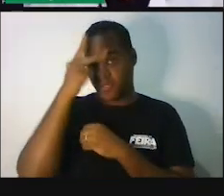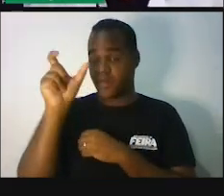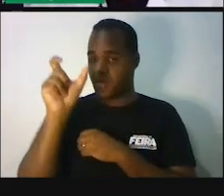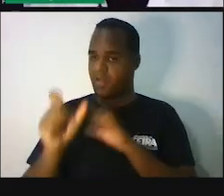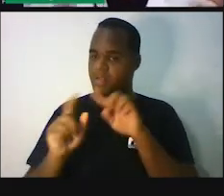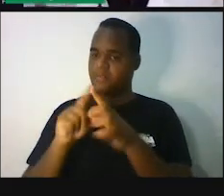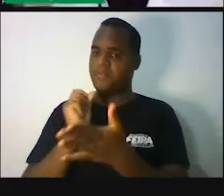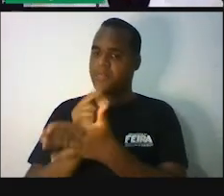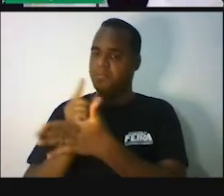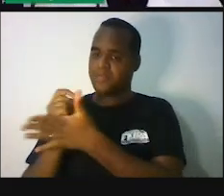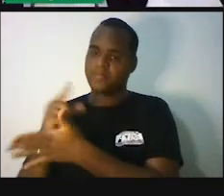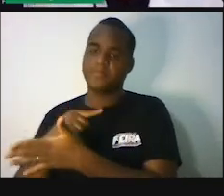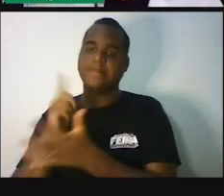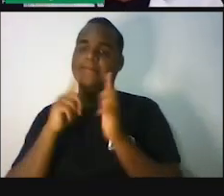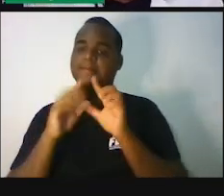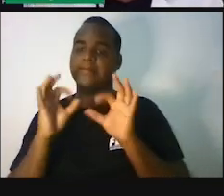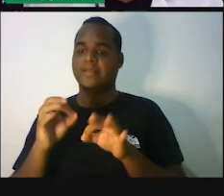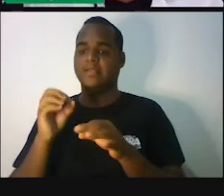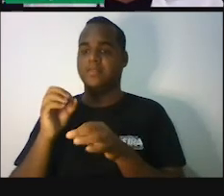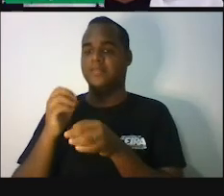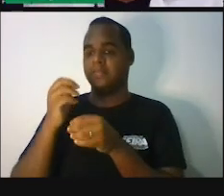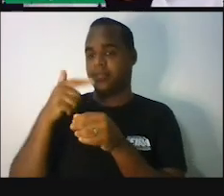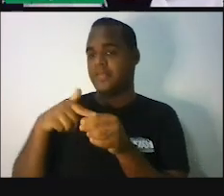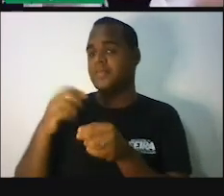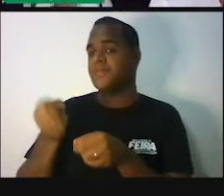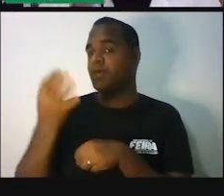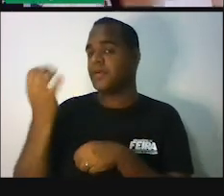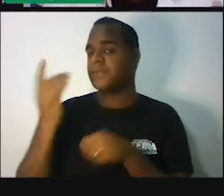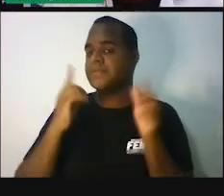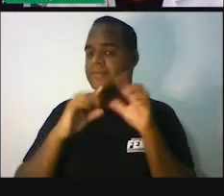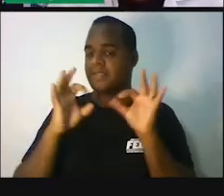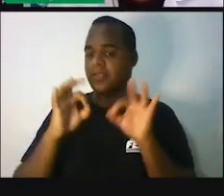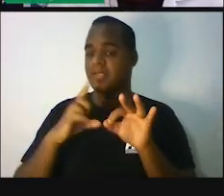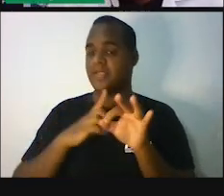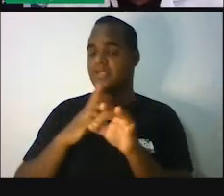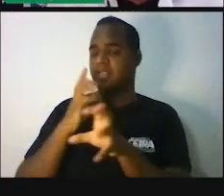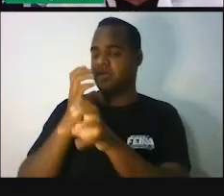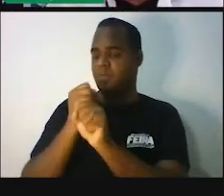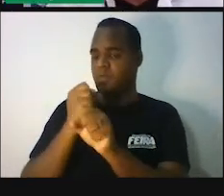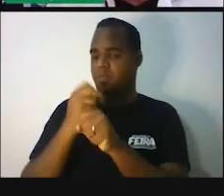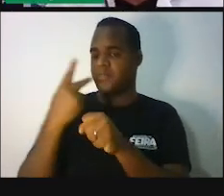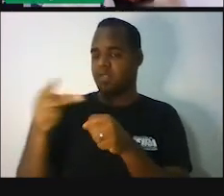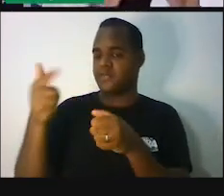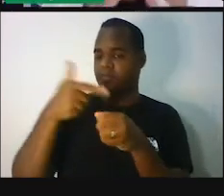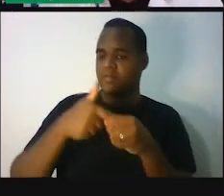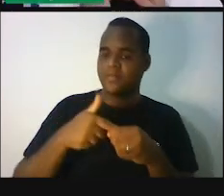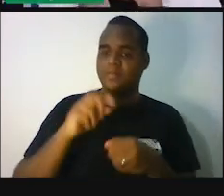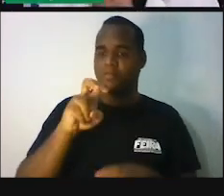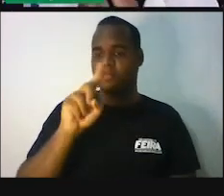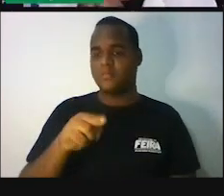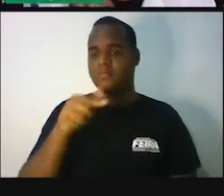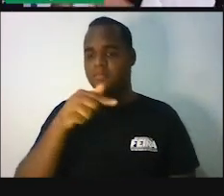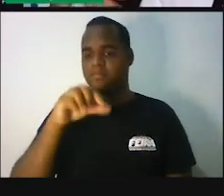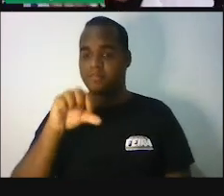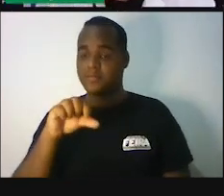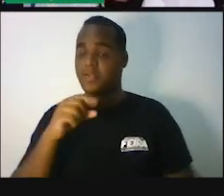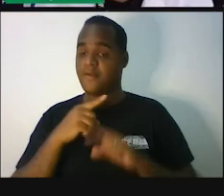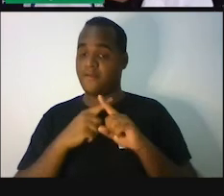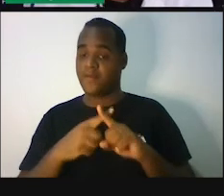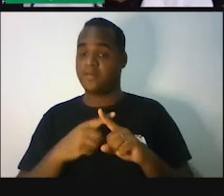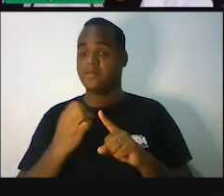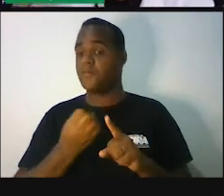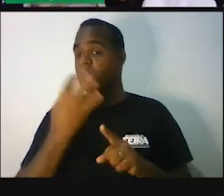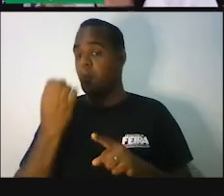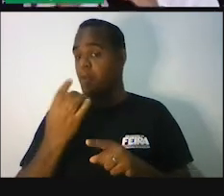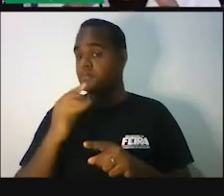pagar pela quantidade de litros que ela abasteceu, é o preço da gasolina, R$ 5,79, vezes a quantidade de